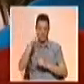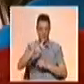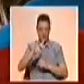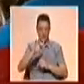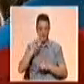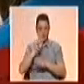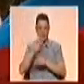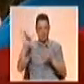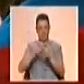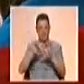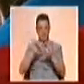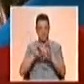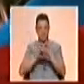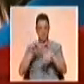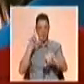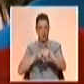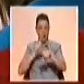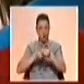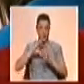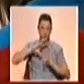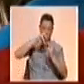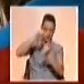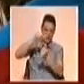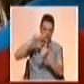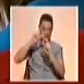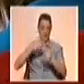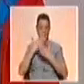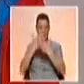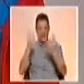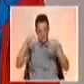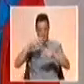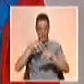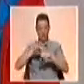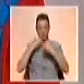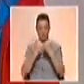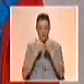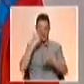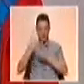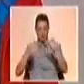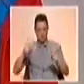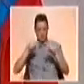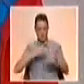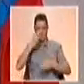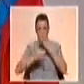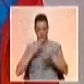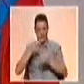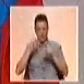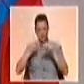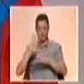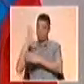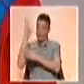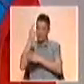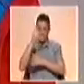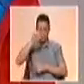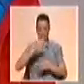faça o mesmo e participe nesta Hora do Planeta. Obrigada por ter vindo à Sociedade Civil falar-nos desta hora tão especial pelo ambiente e